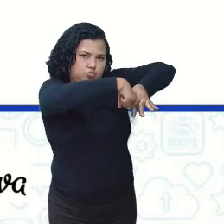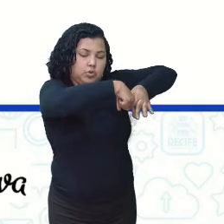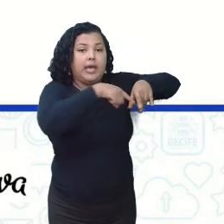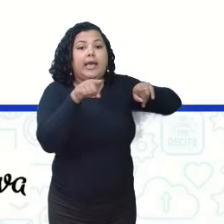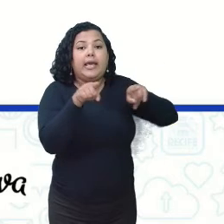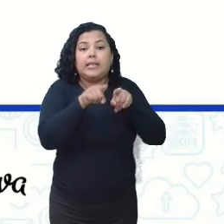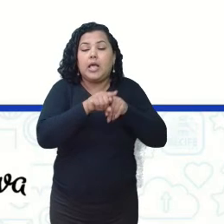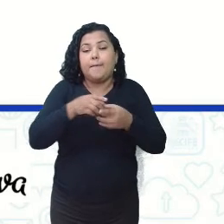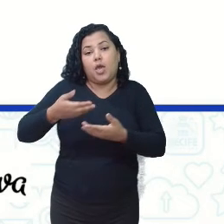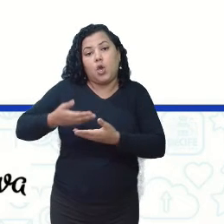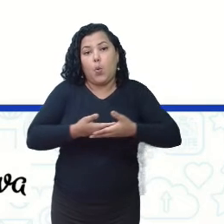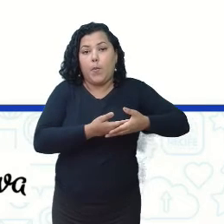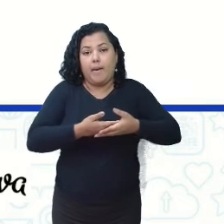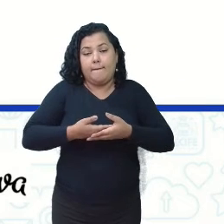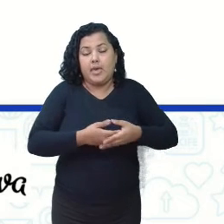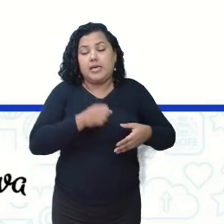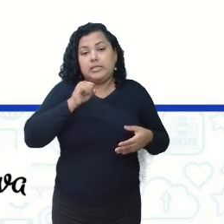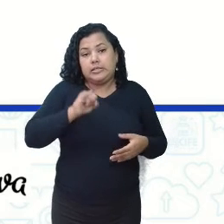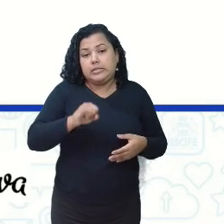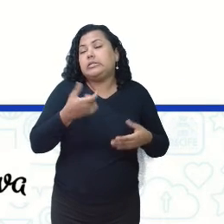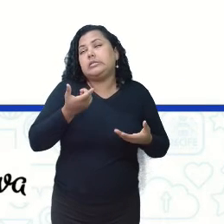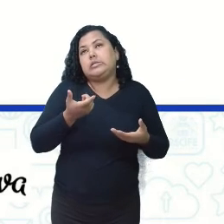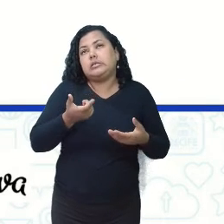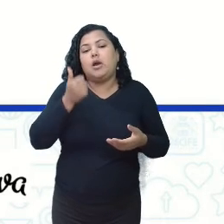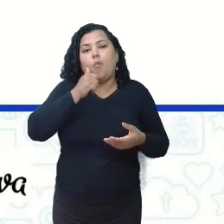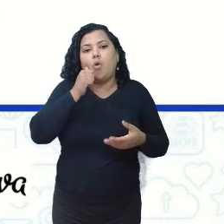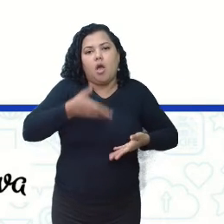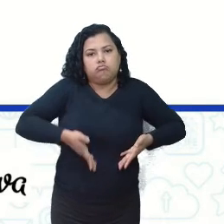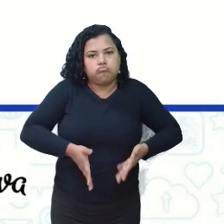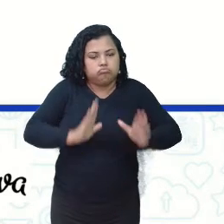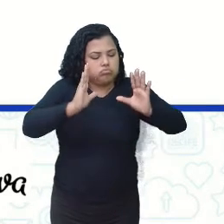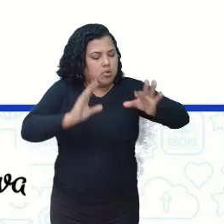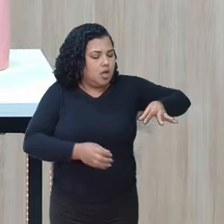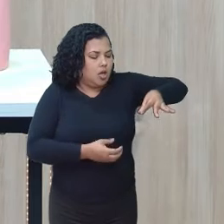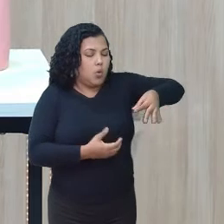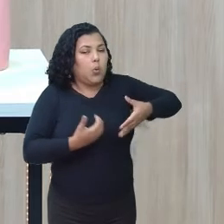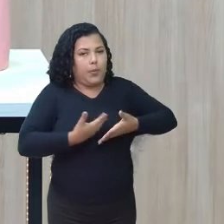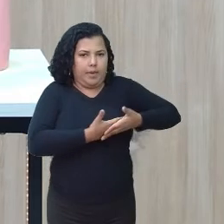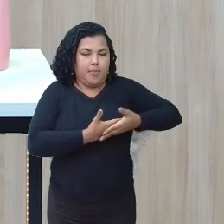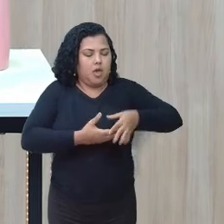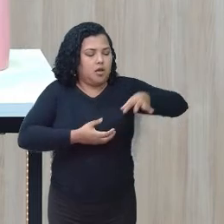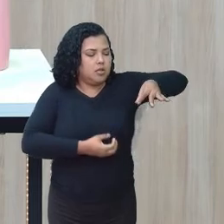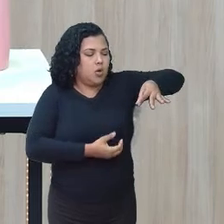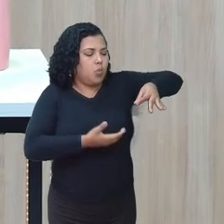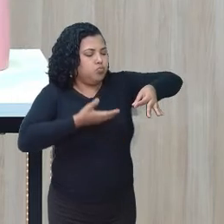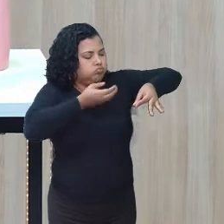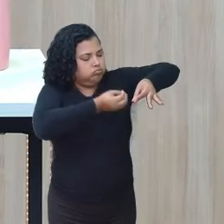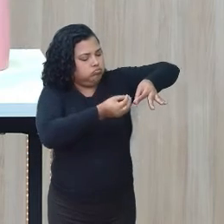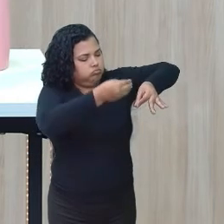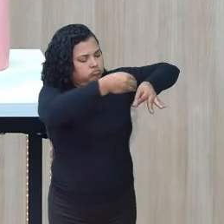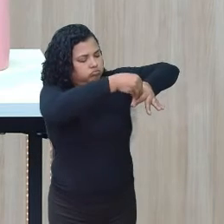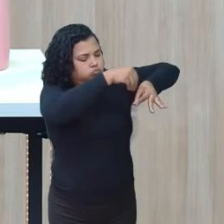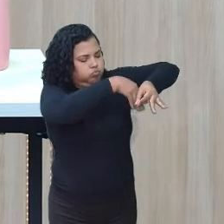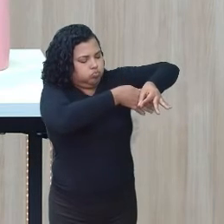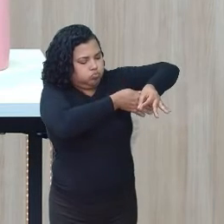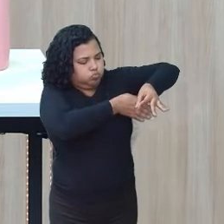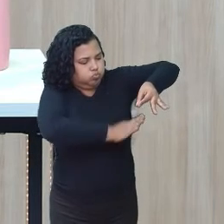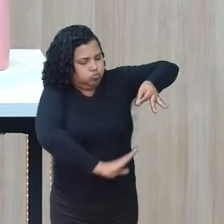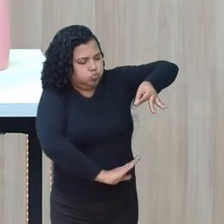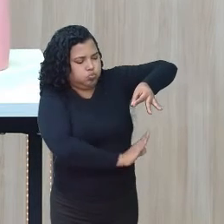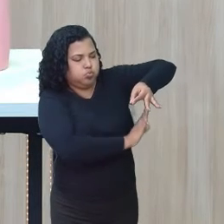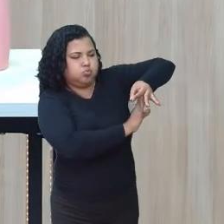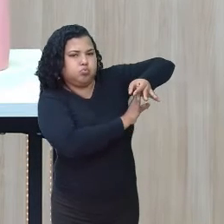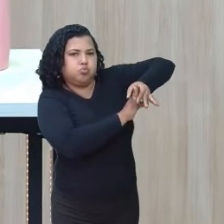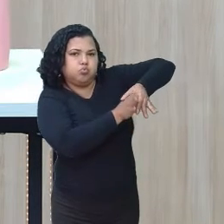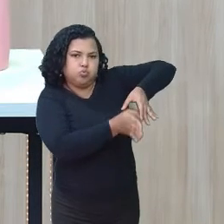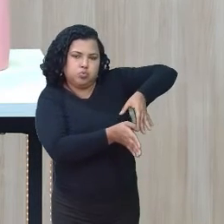bebê passa durante o parto normal. Então, hoje é importante estimular as mulheres a terem um parto